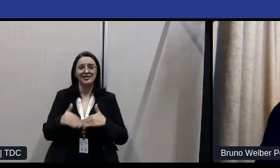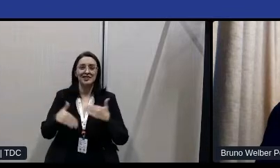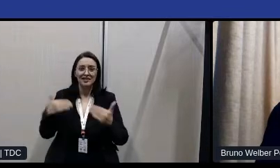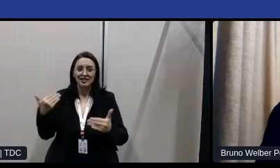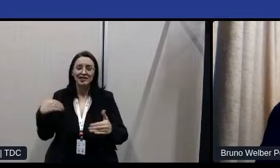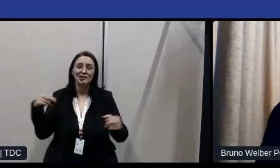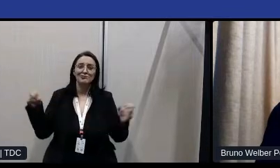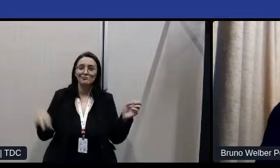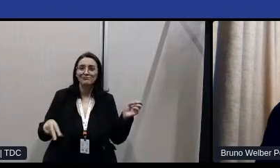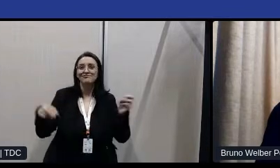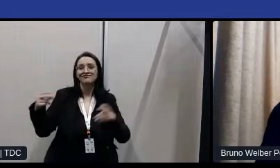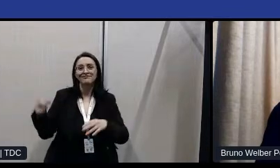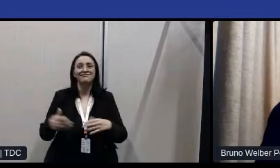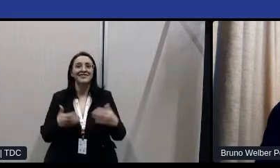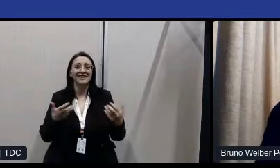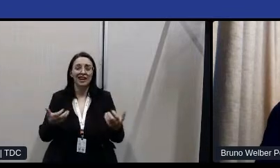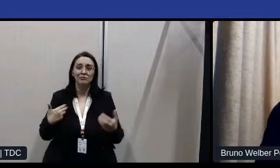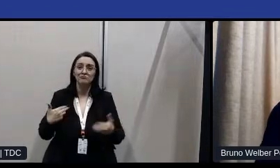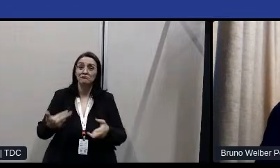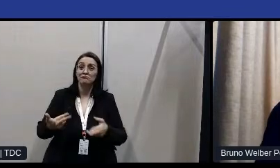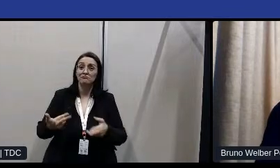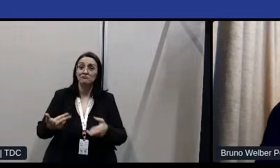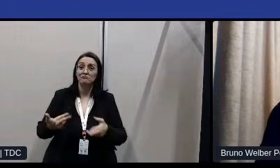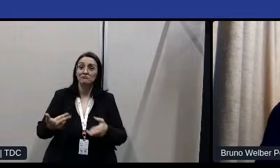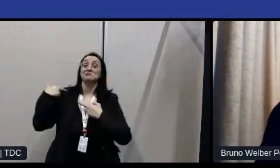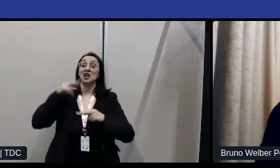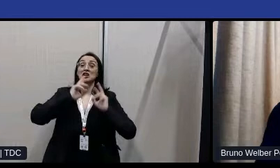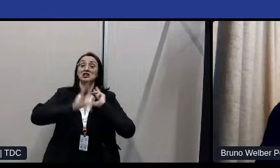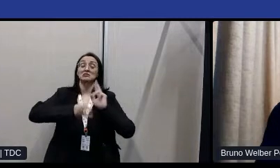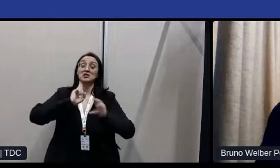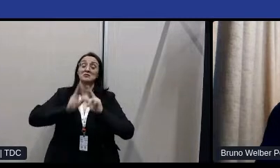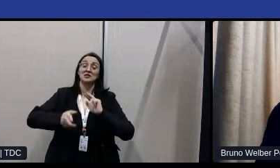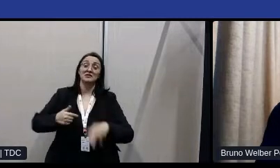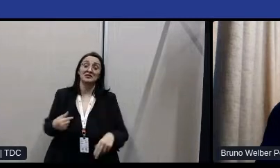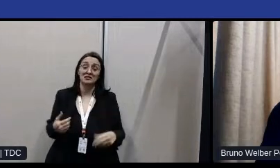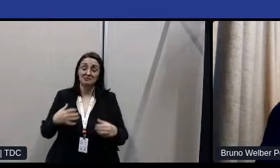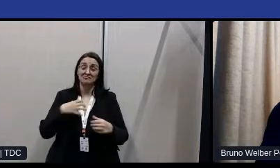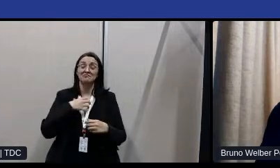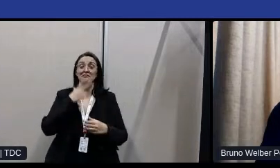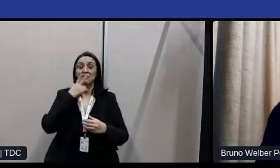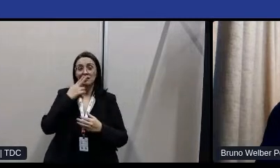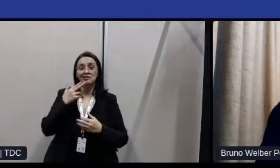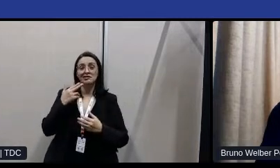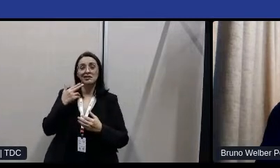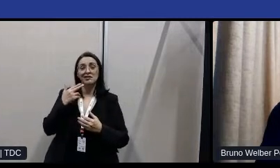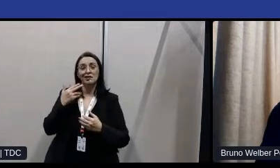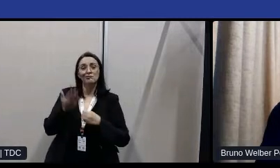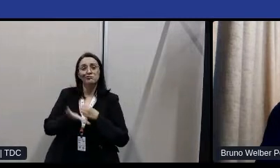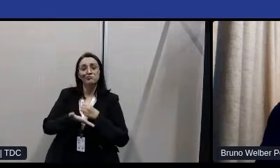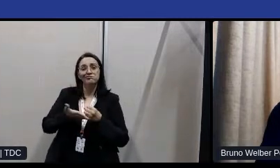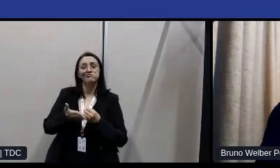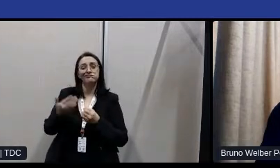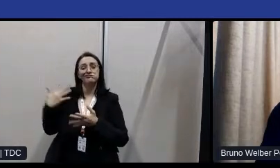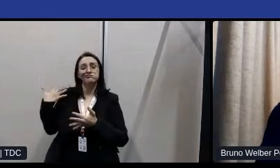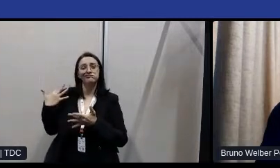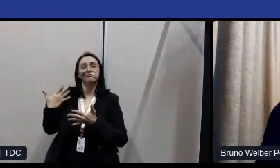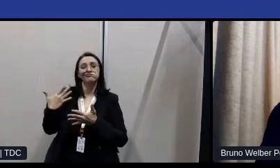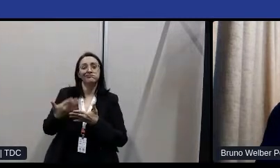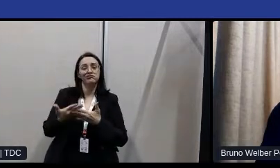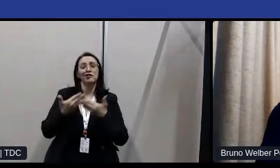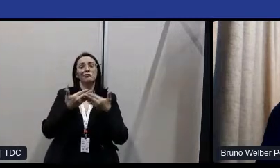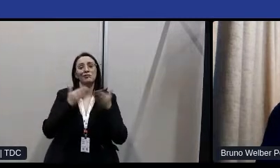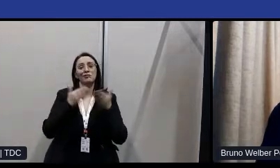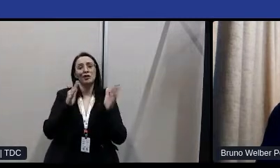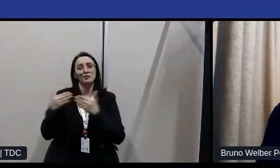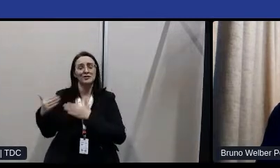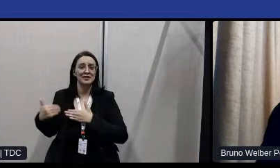parte, entendendo a responsabilidade deles, respondendo uma pesquisa dessa que serve de insumo, não só para nós, mas para todos, que a gente deixa os dados abertos, né, para